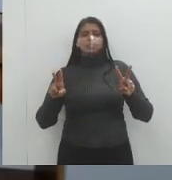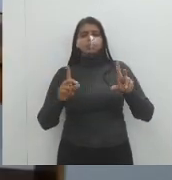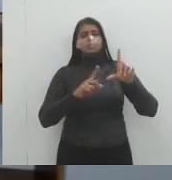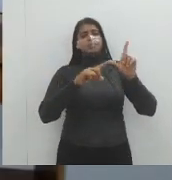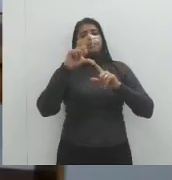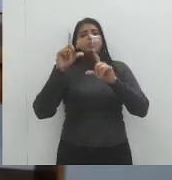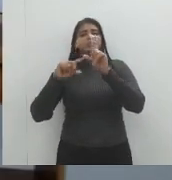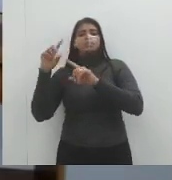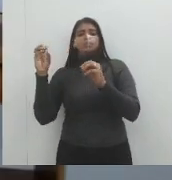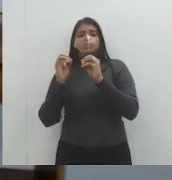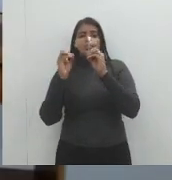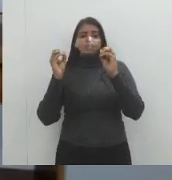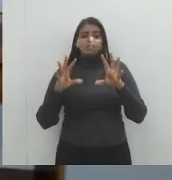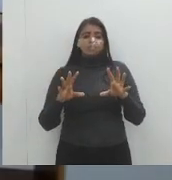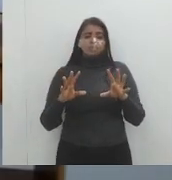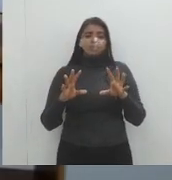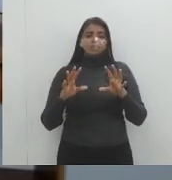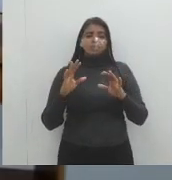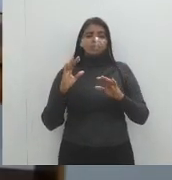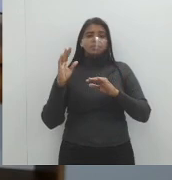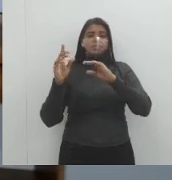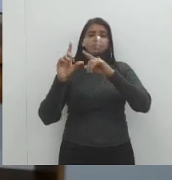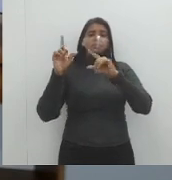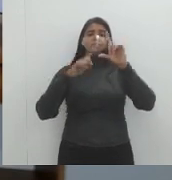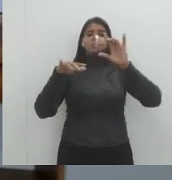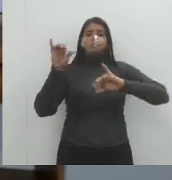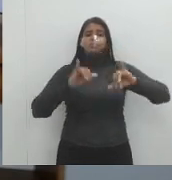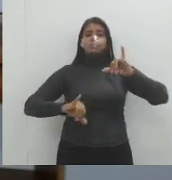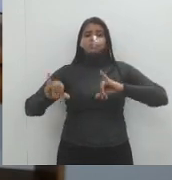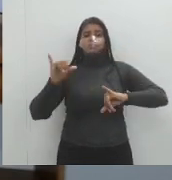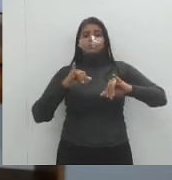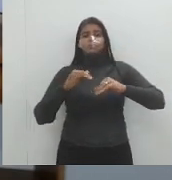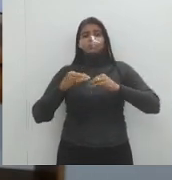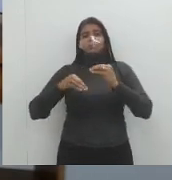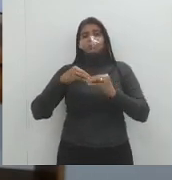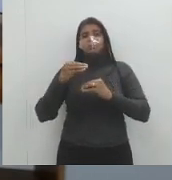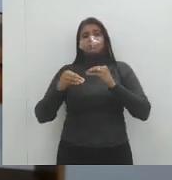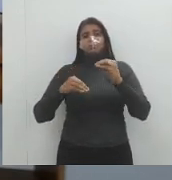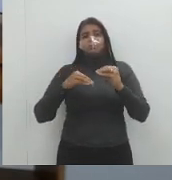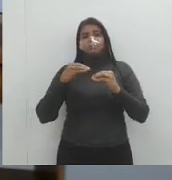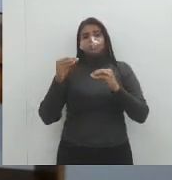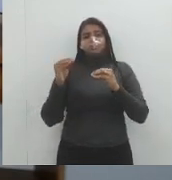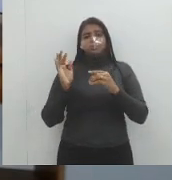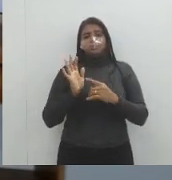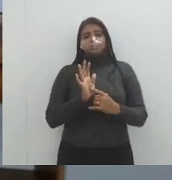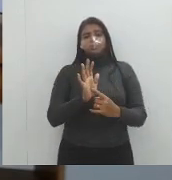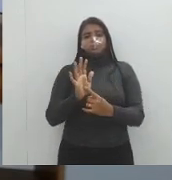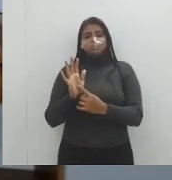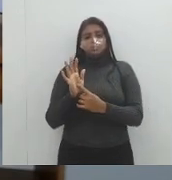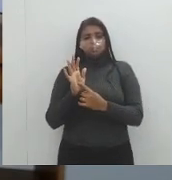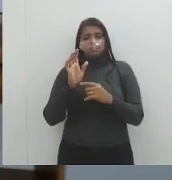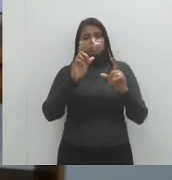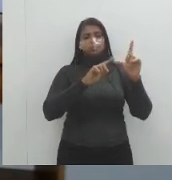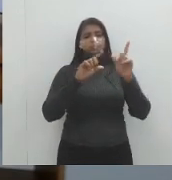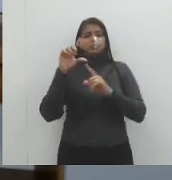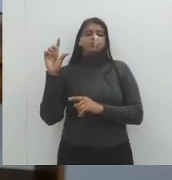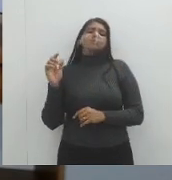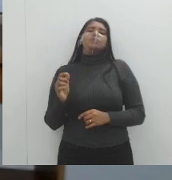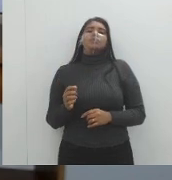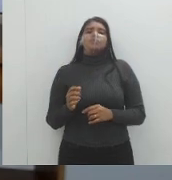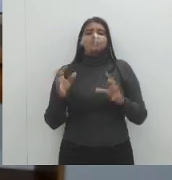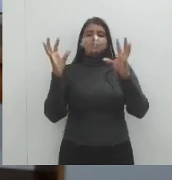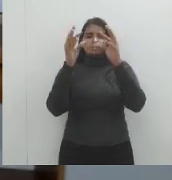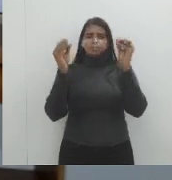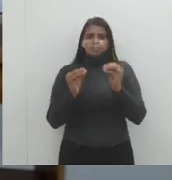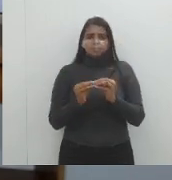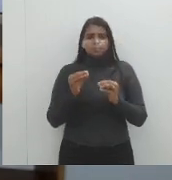dessa explosão é que se formam os elementos químicos, né? Então vamos olhar aqui o texto mais uma vez, para a gente completar nosso raciocínio.